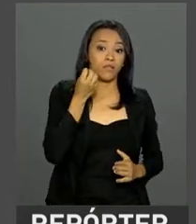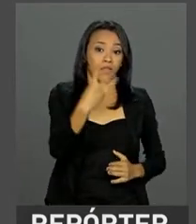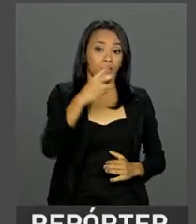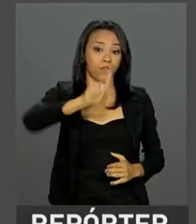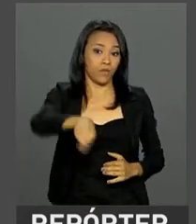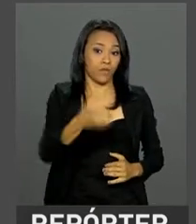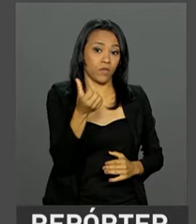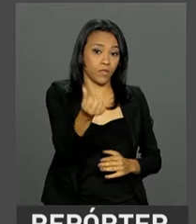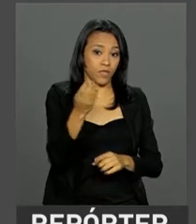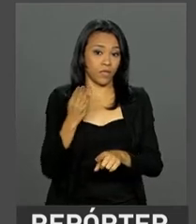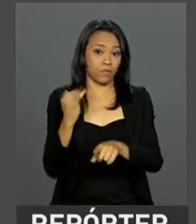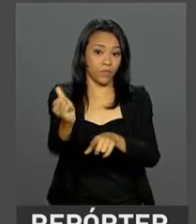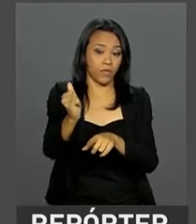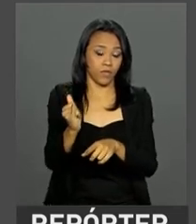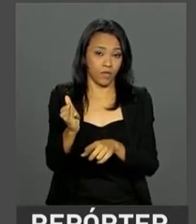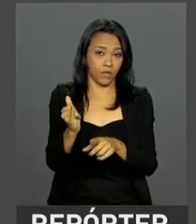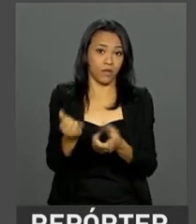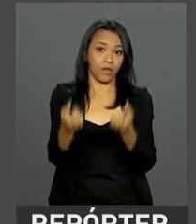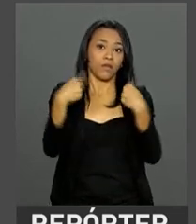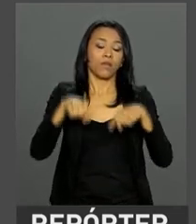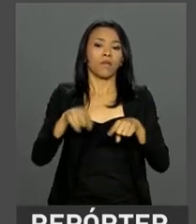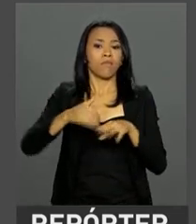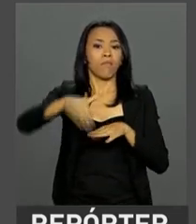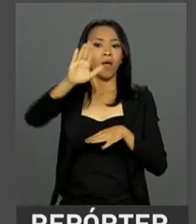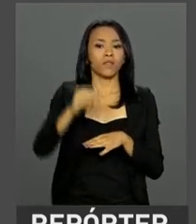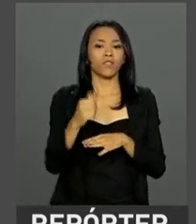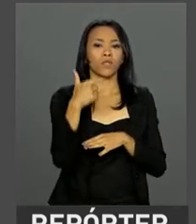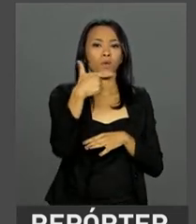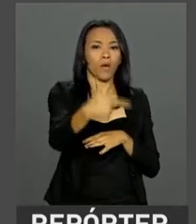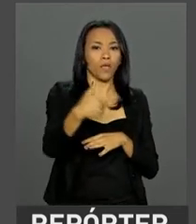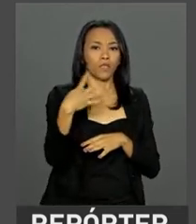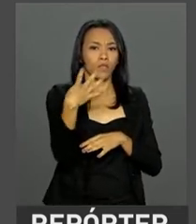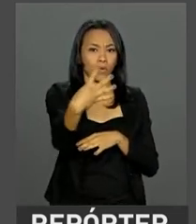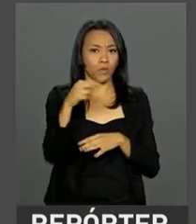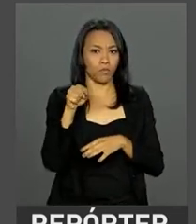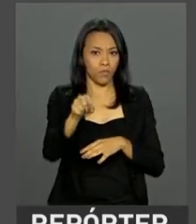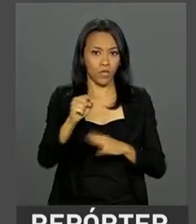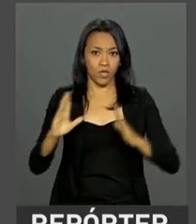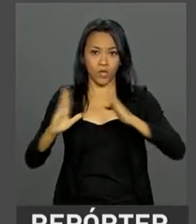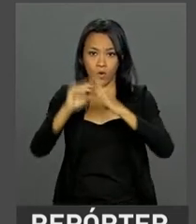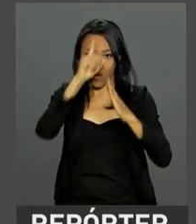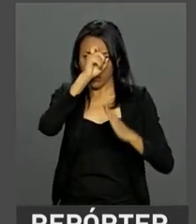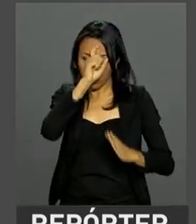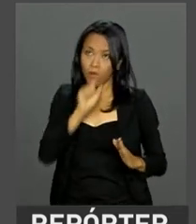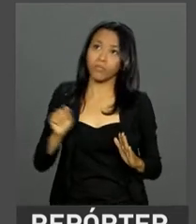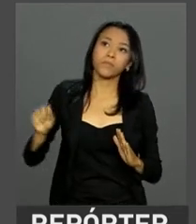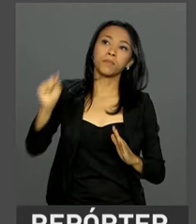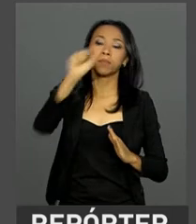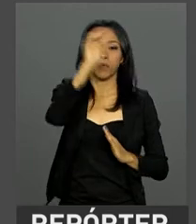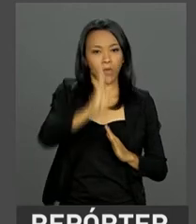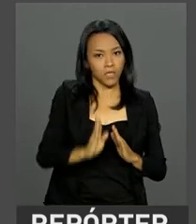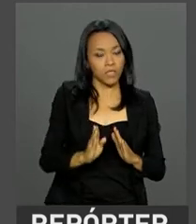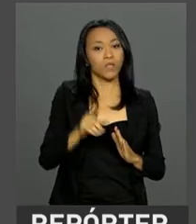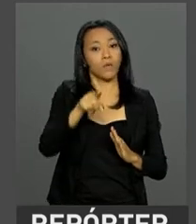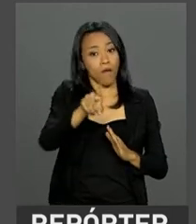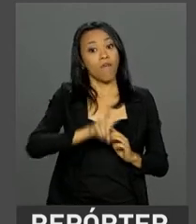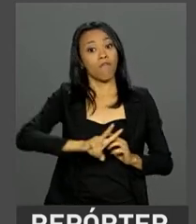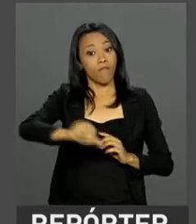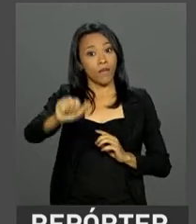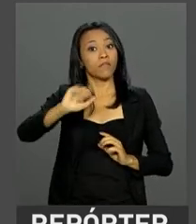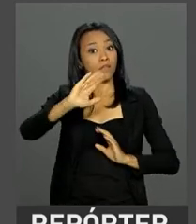2019 as mais de 42 mil unidades básicas de saúde em funcionamento no país serão